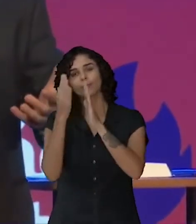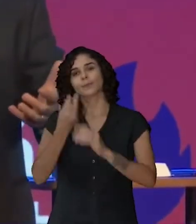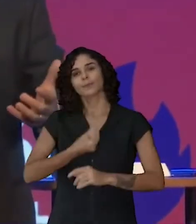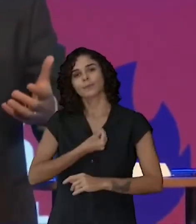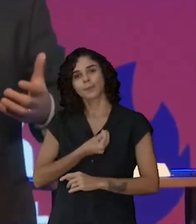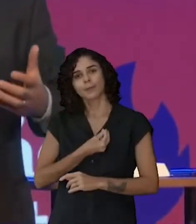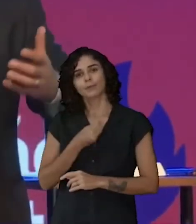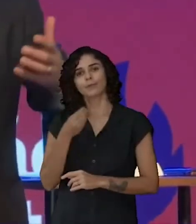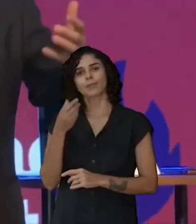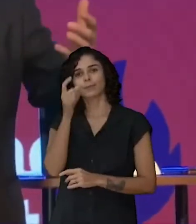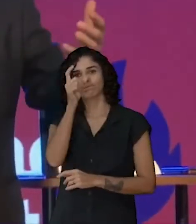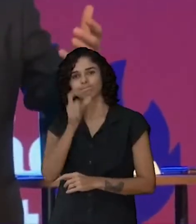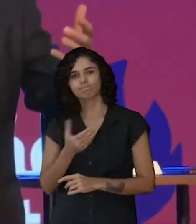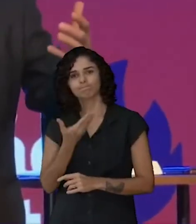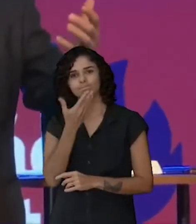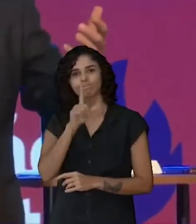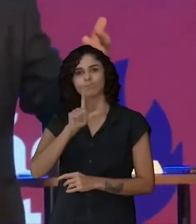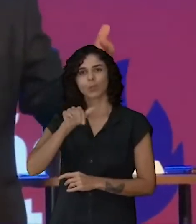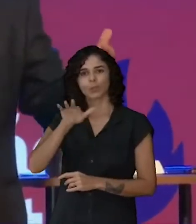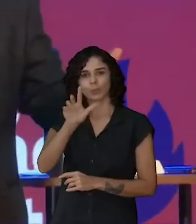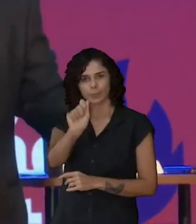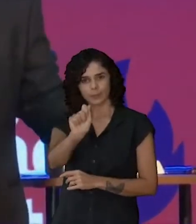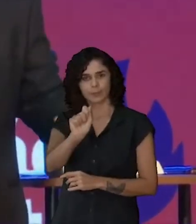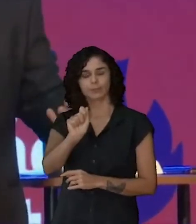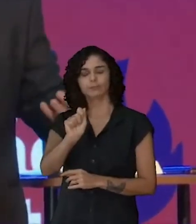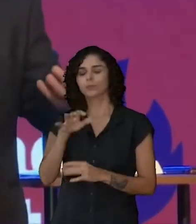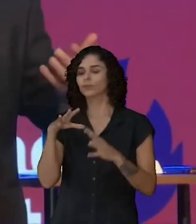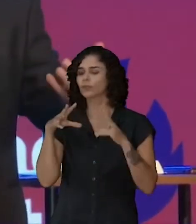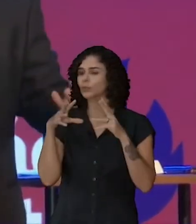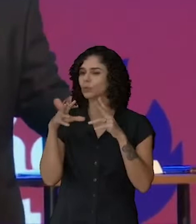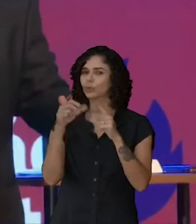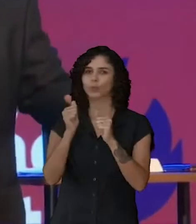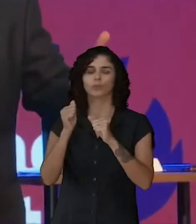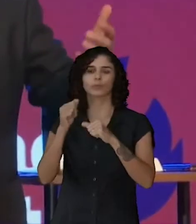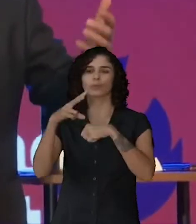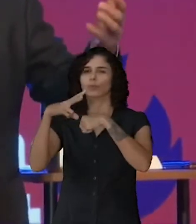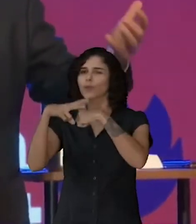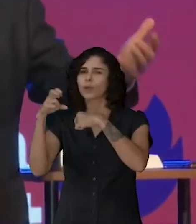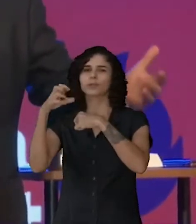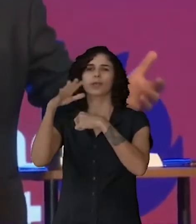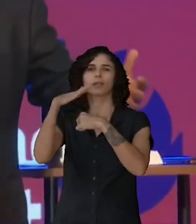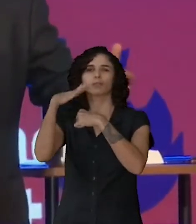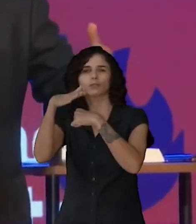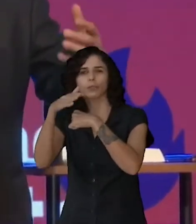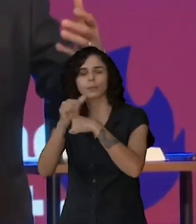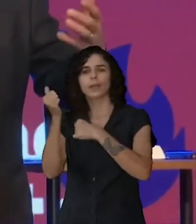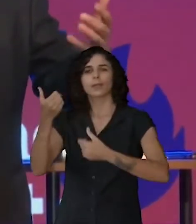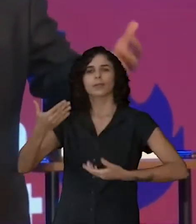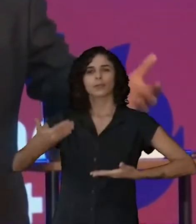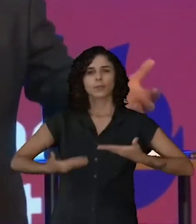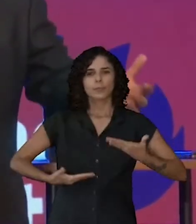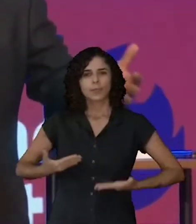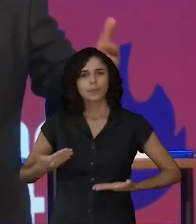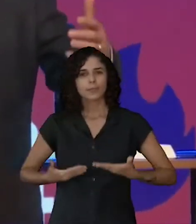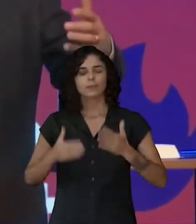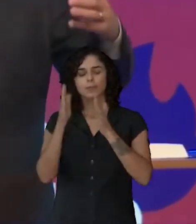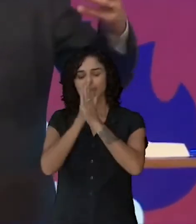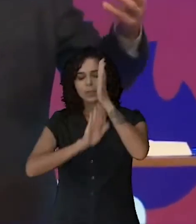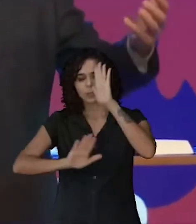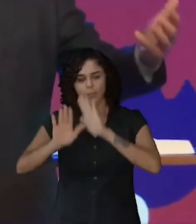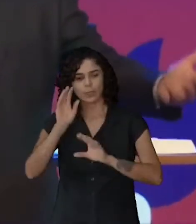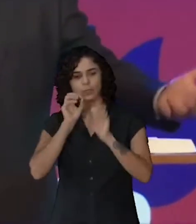Luísa e de todos que, como ela, foram chamados para te servir na adoração, no ensino,